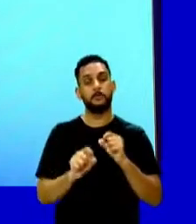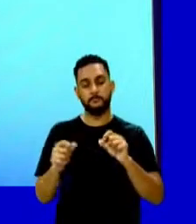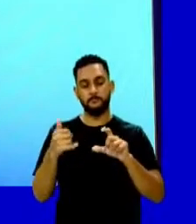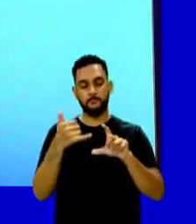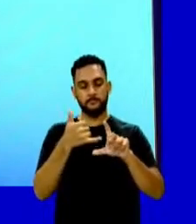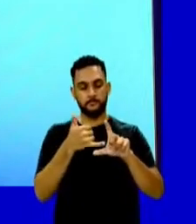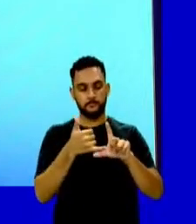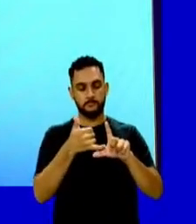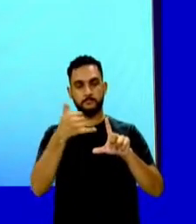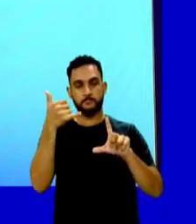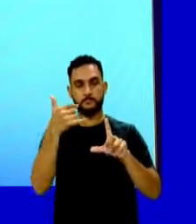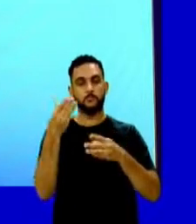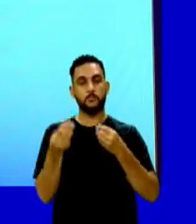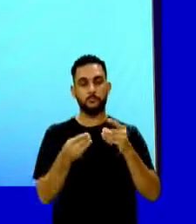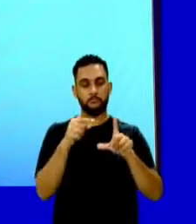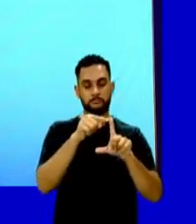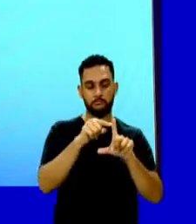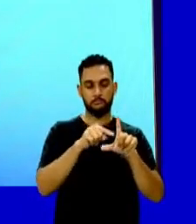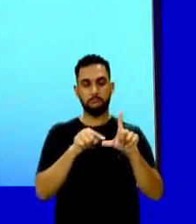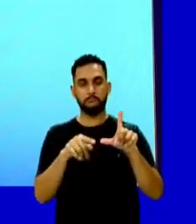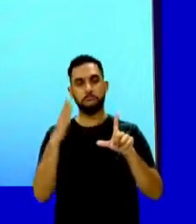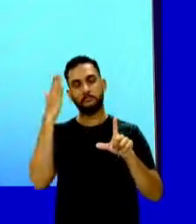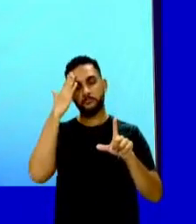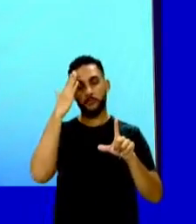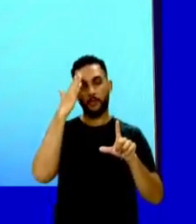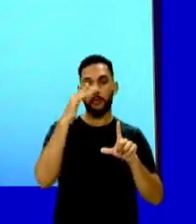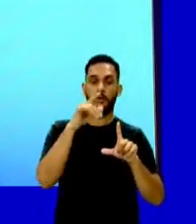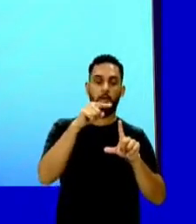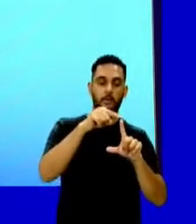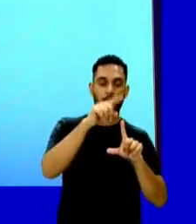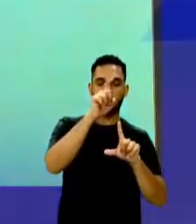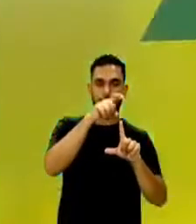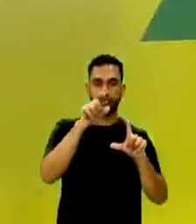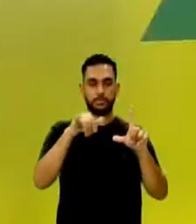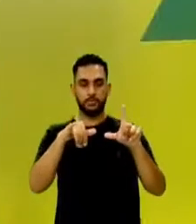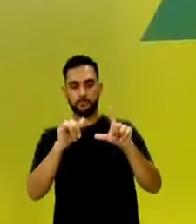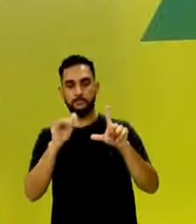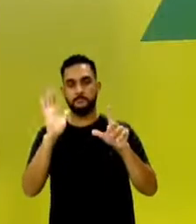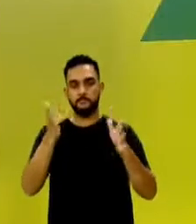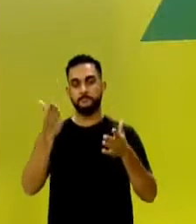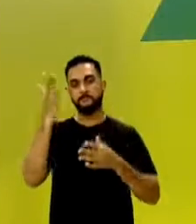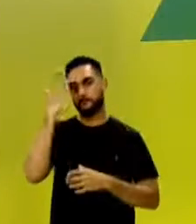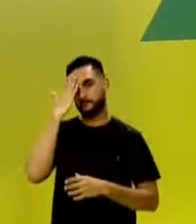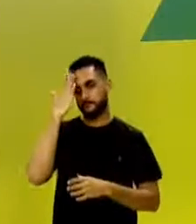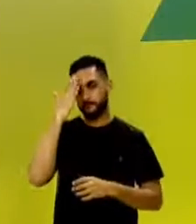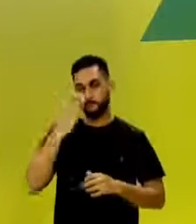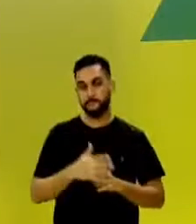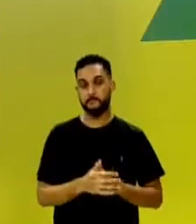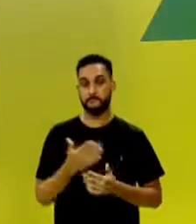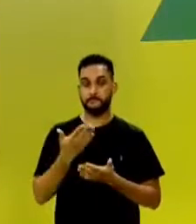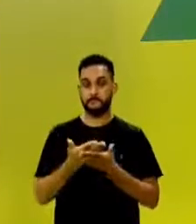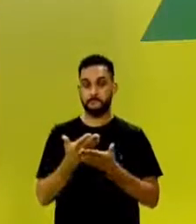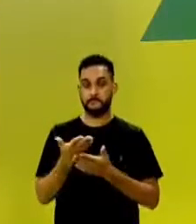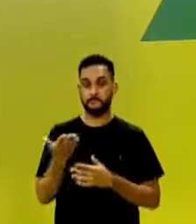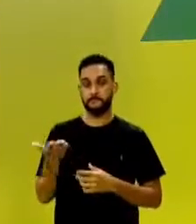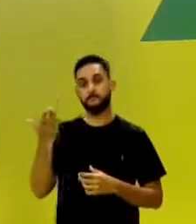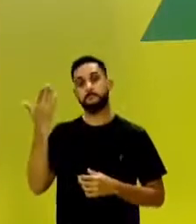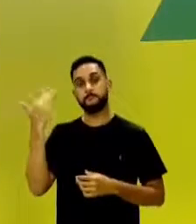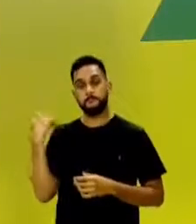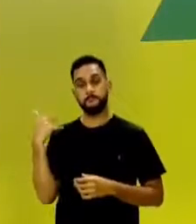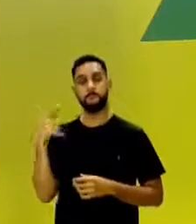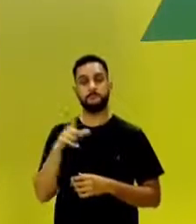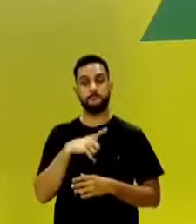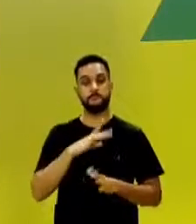e as coordenadas x 0 y0 de um ponto que pertence a essa reta não anterior a gente falou sobre essa essa